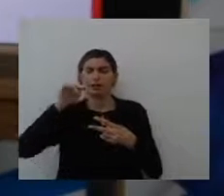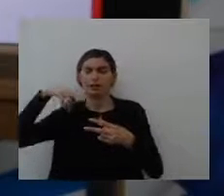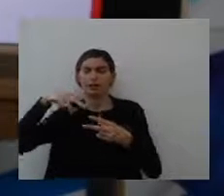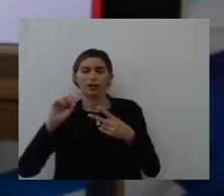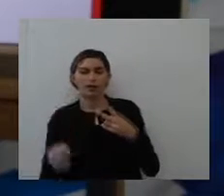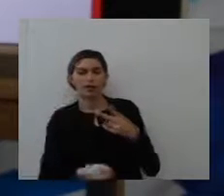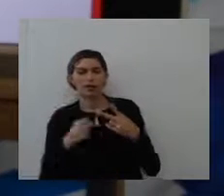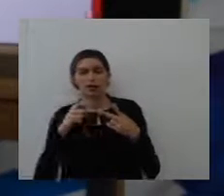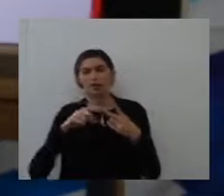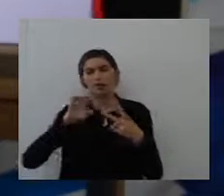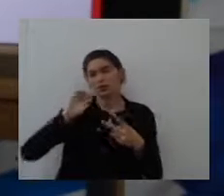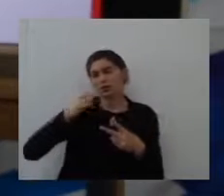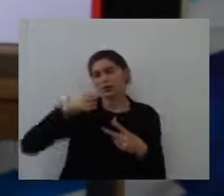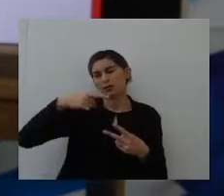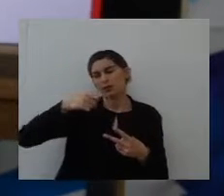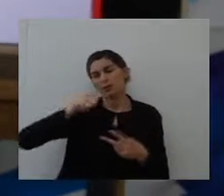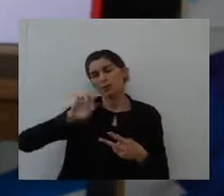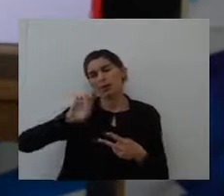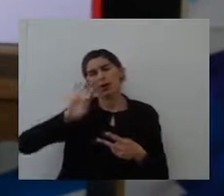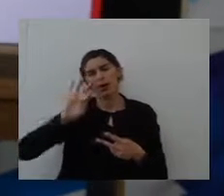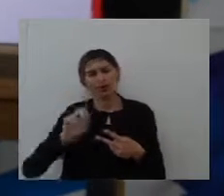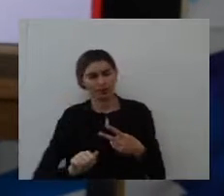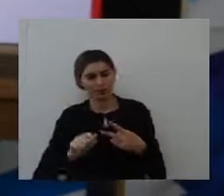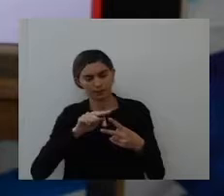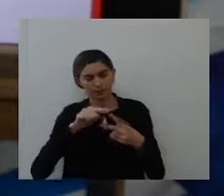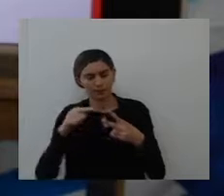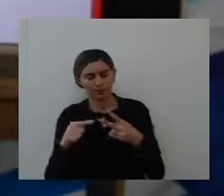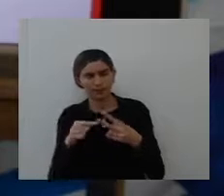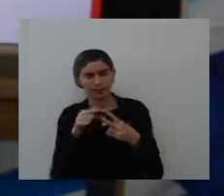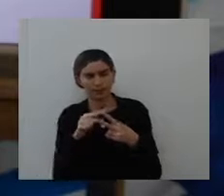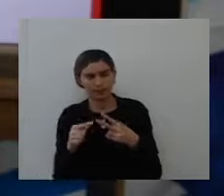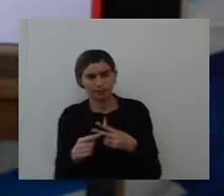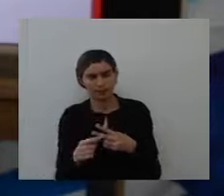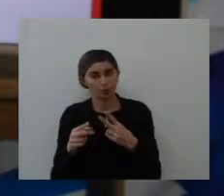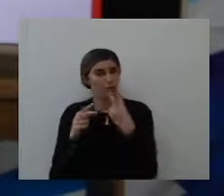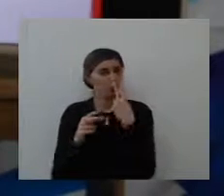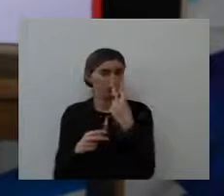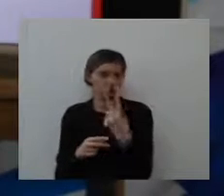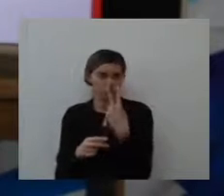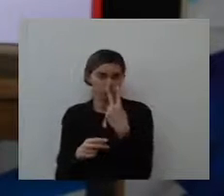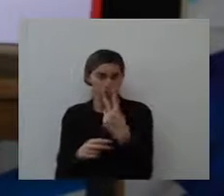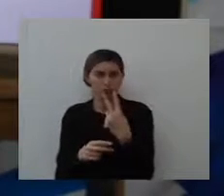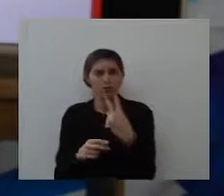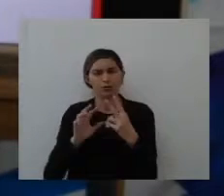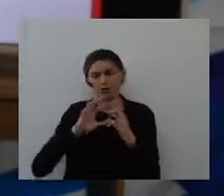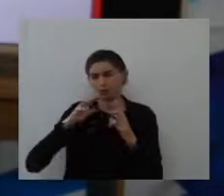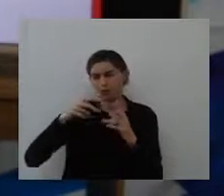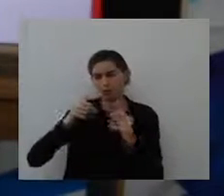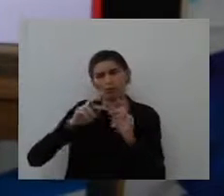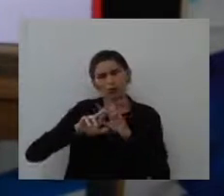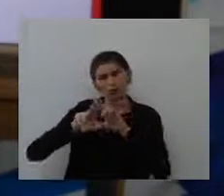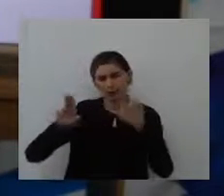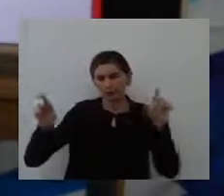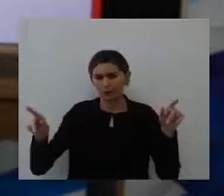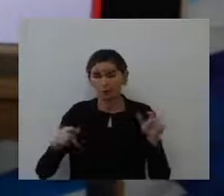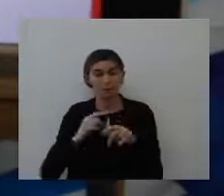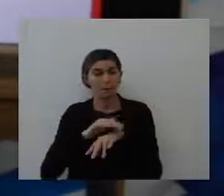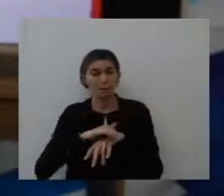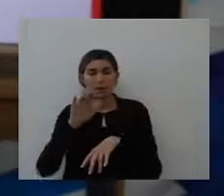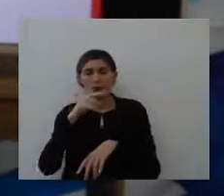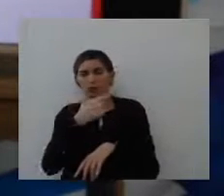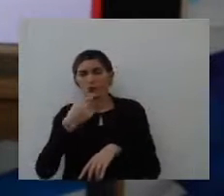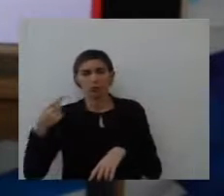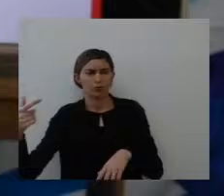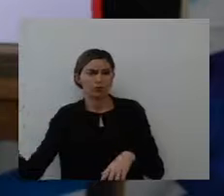Atenas e Esparta. Lembrando, elas são apenas 2 de um mundo composto por mais de